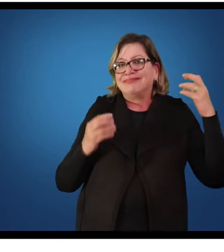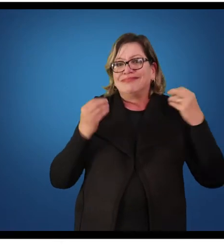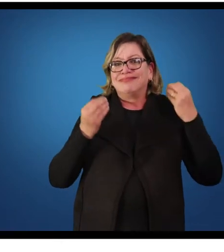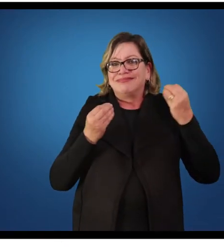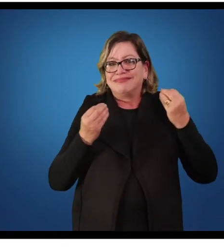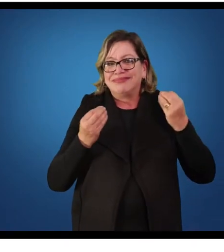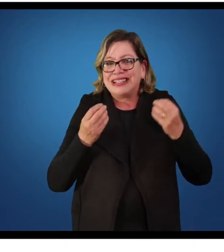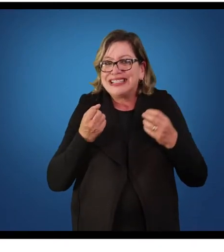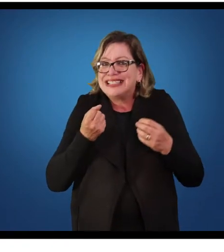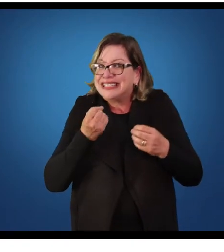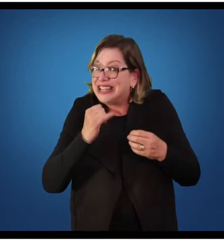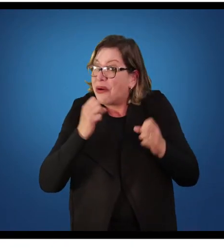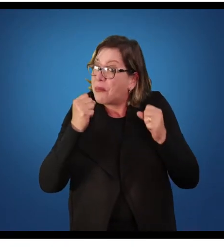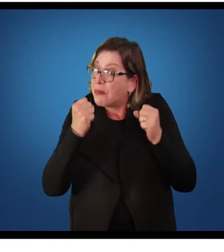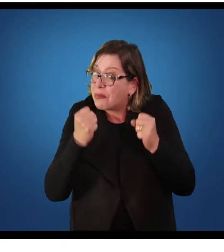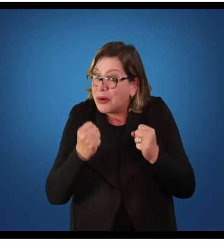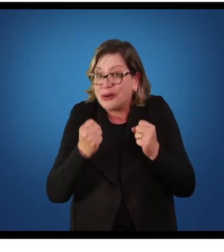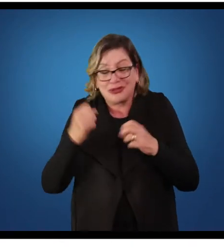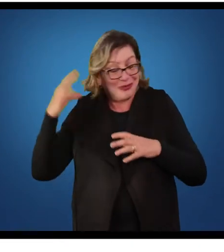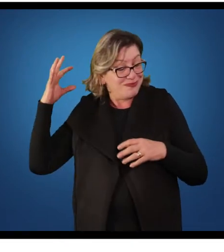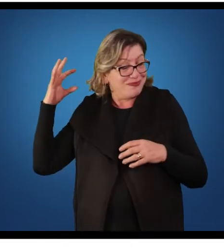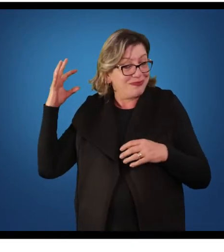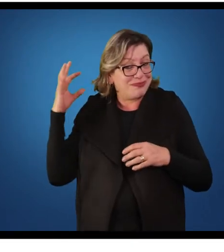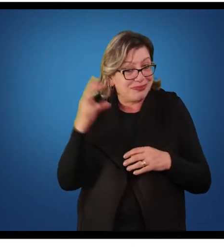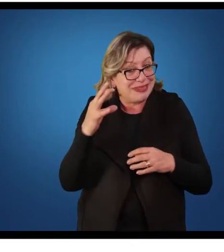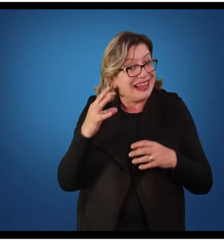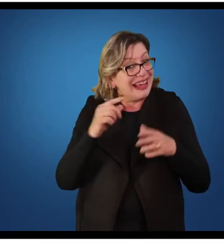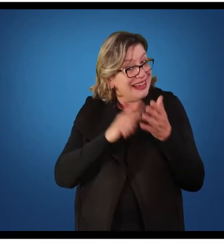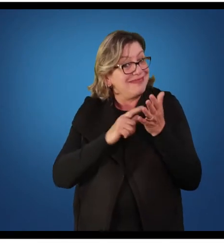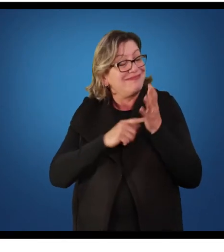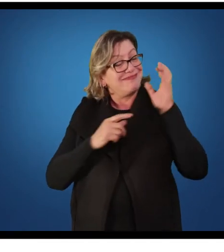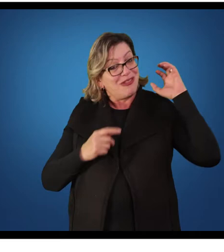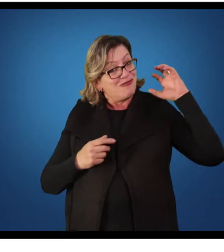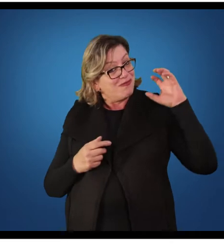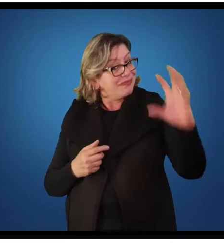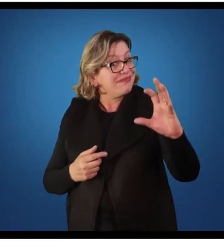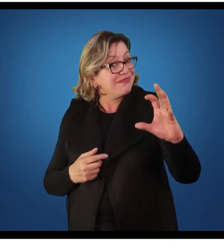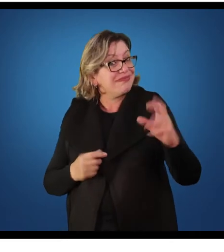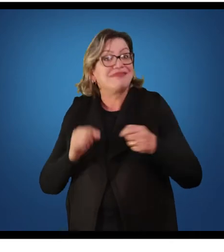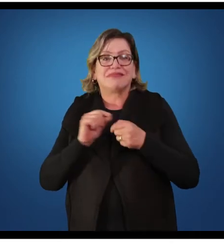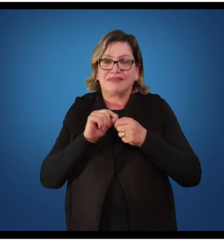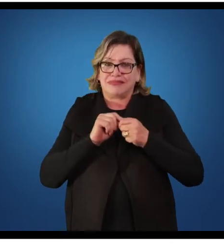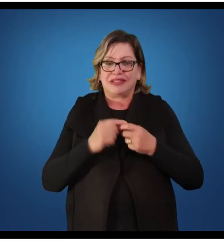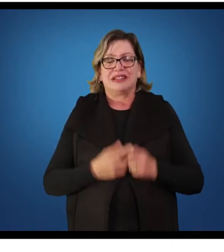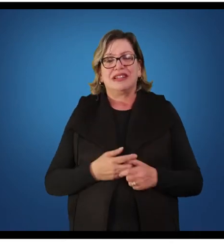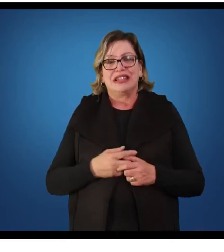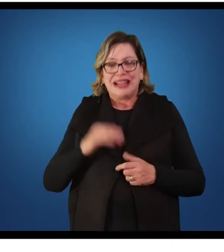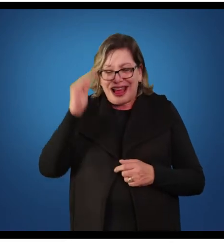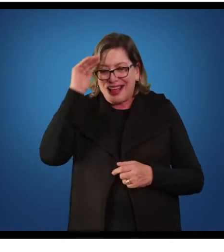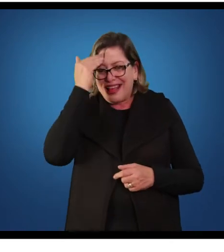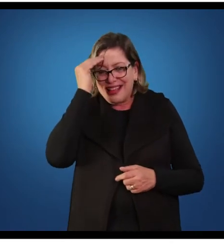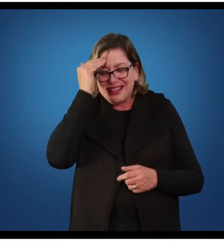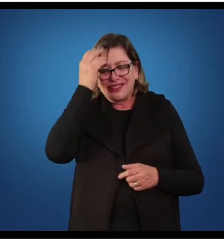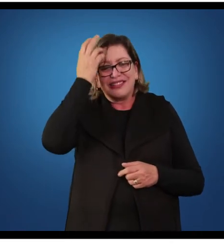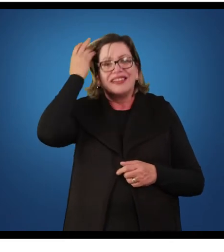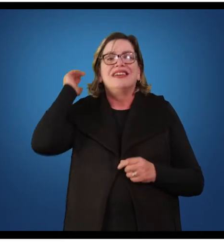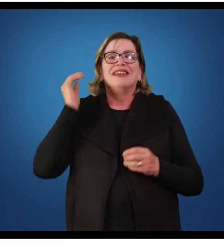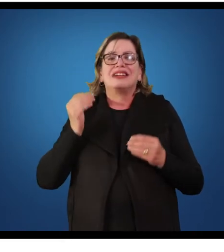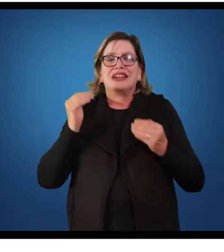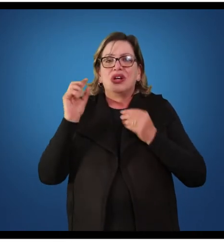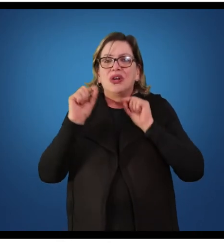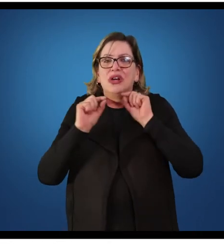Mas aí é se eu tenho condições de arremessar com a mão esquerda, certo? Entendido?